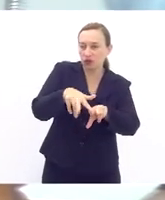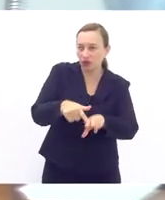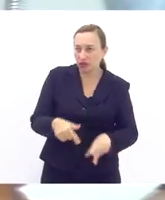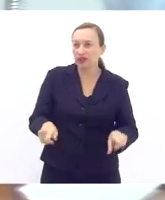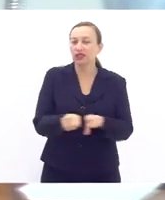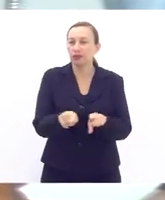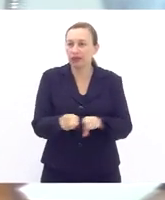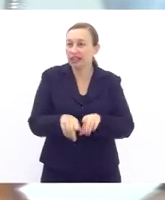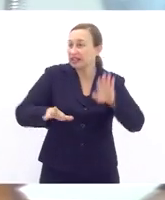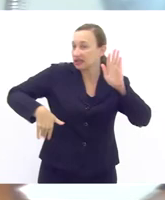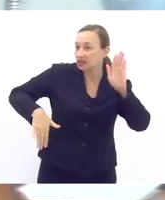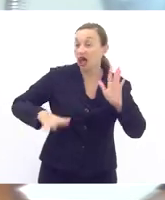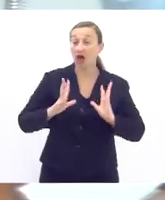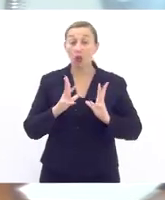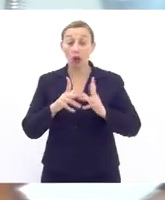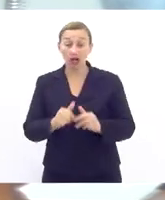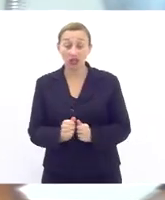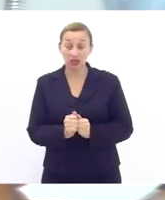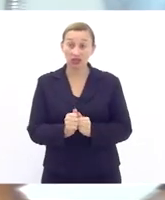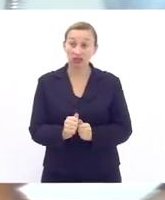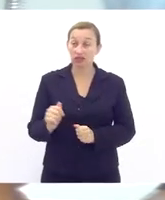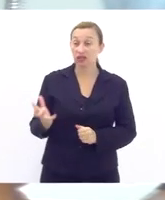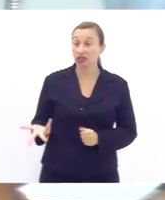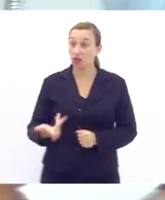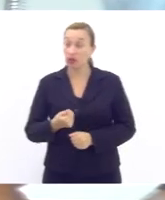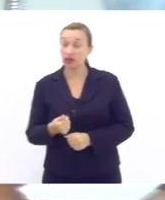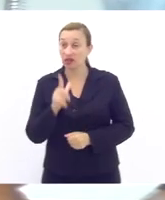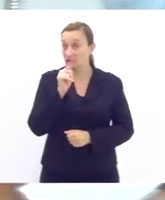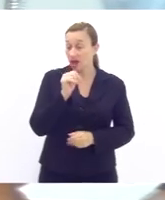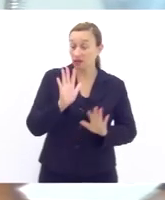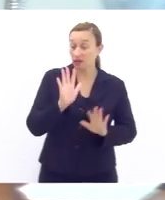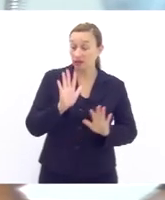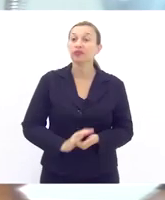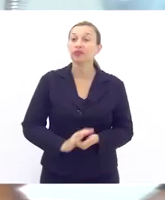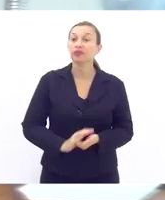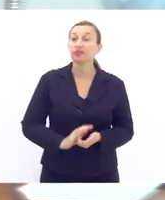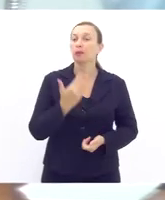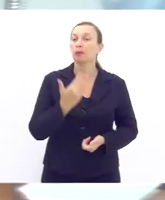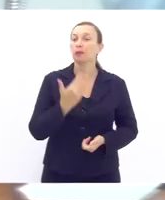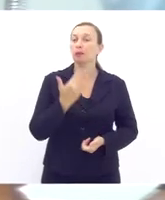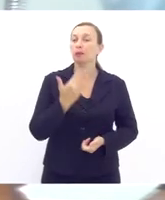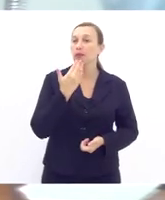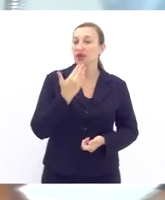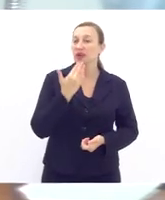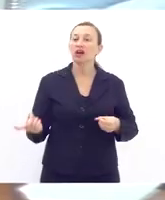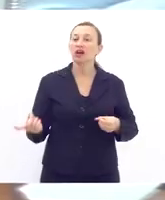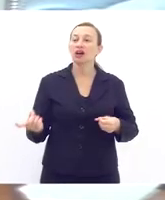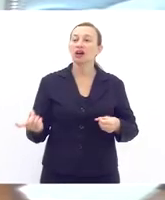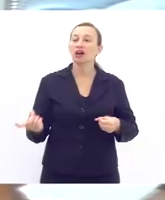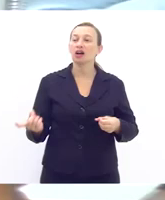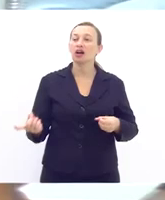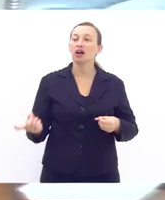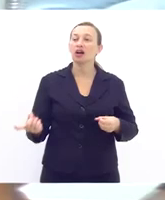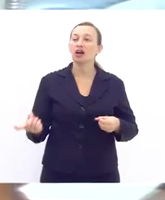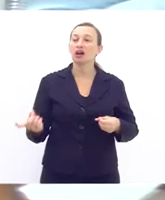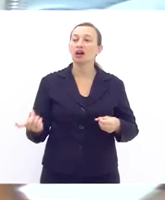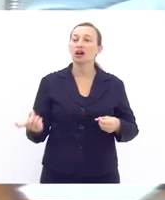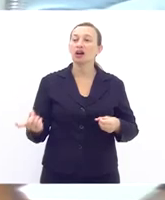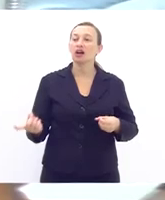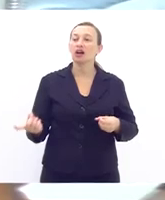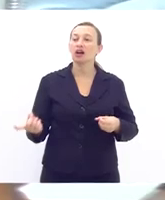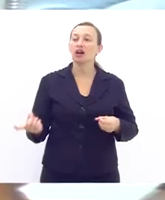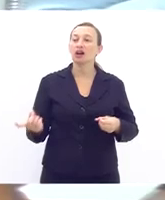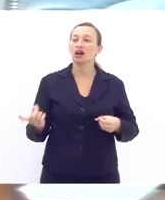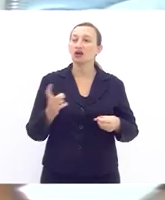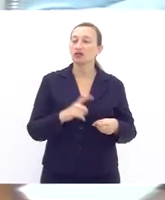tá ligado à questão da qualidade da água dos mágicos obviamente depende uma das coisas que a gente pediu nessa manifestação foi a